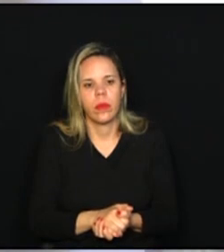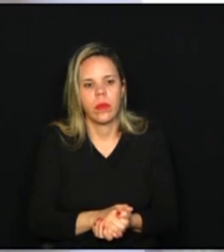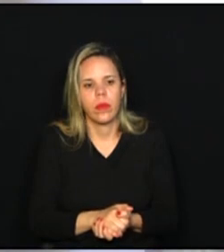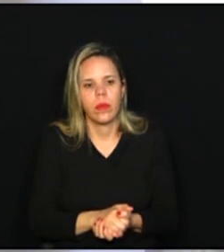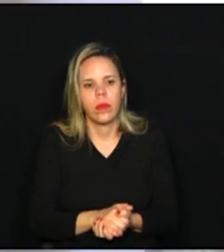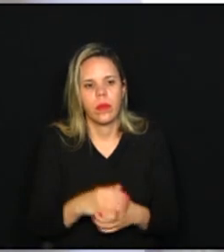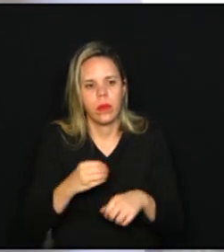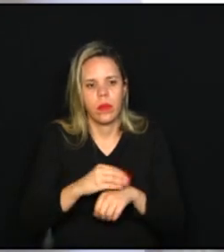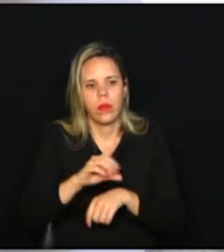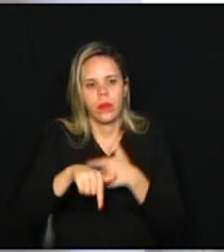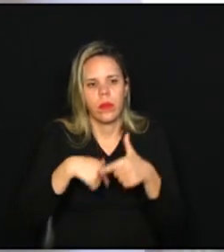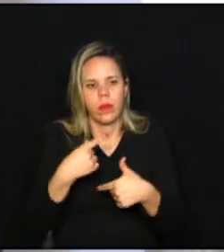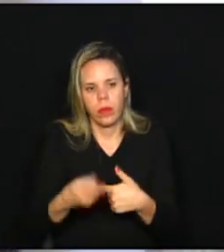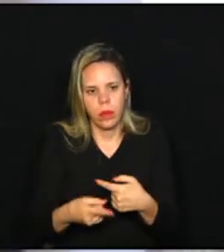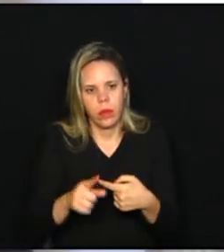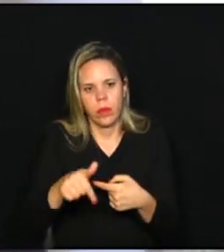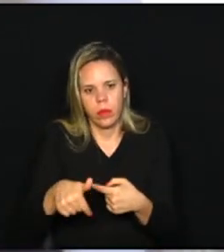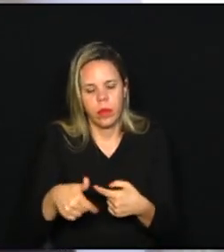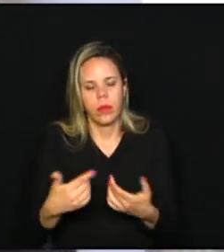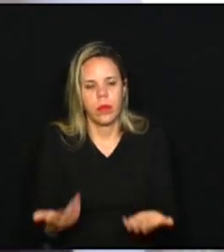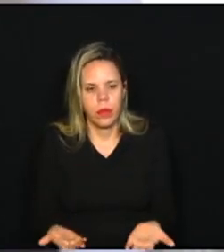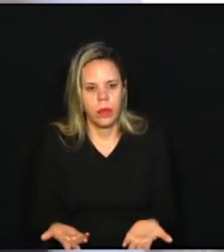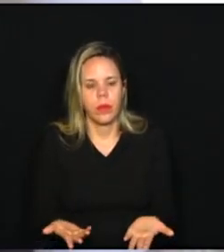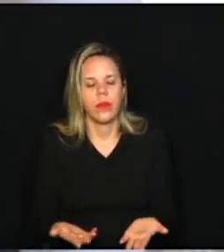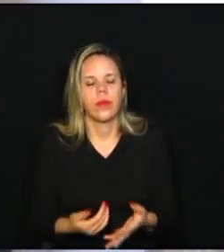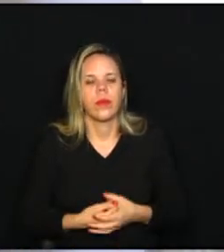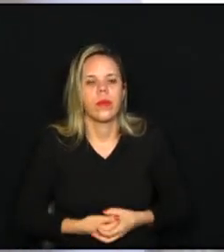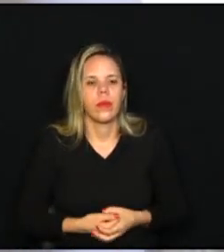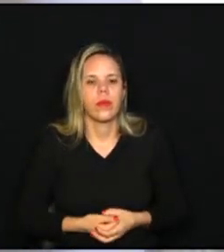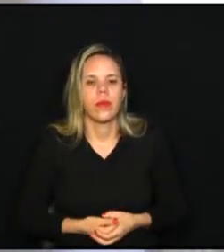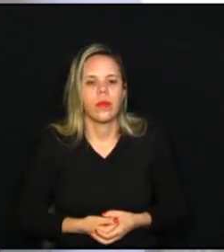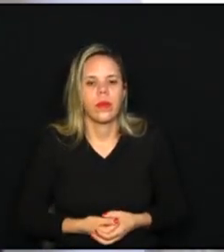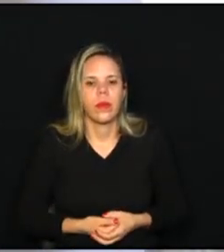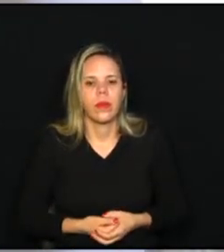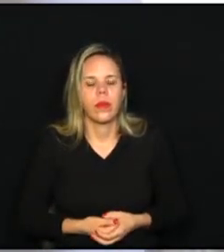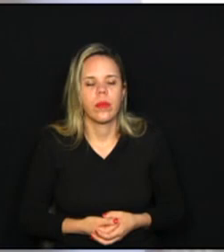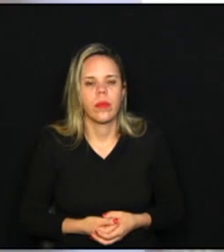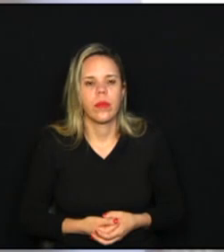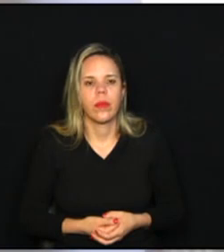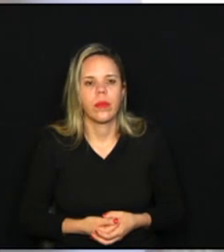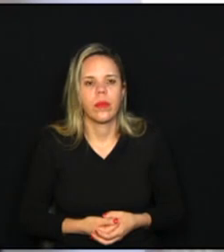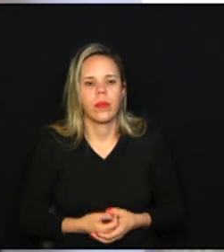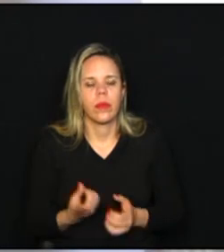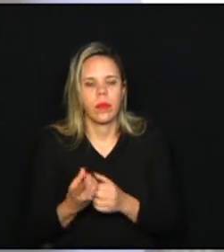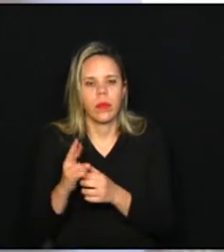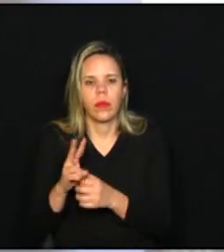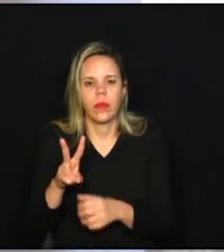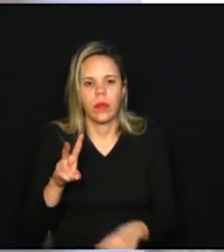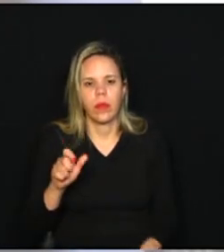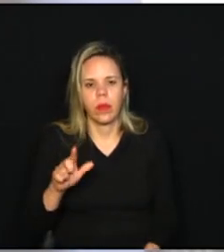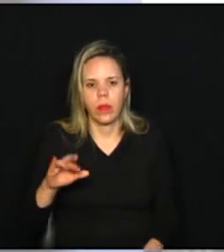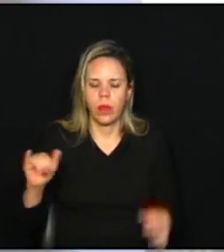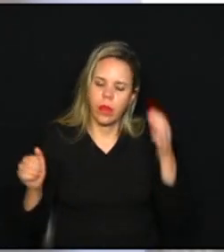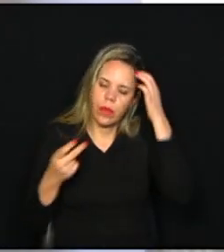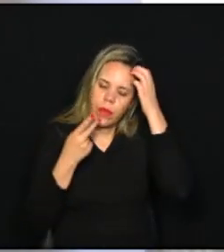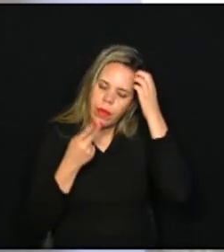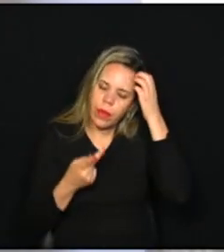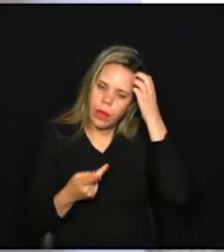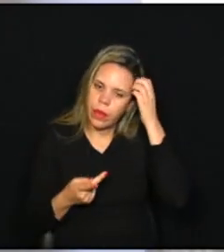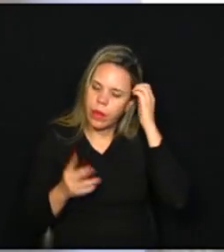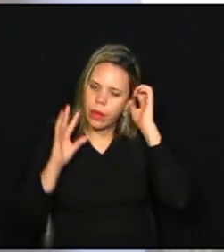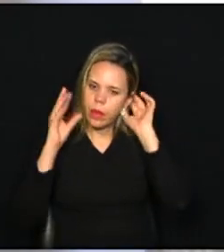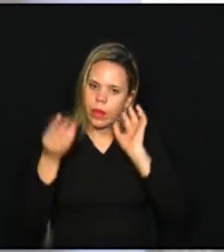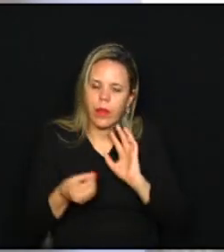vem depois, né? E isso que vem depois é aqui algo que a doutora Valéria comentou. Eu entendo